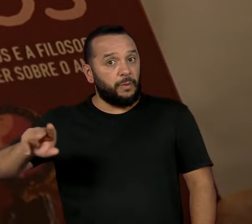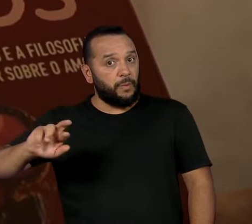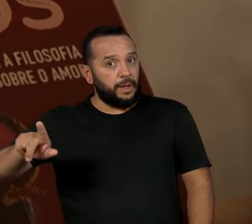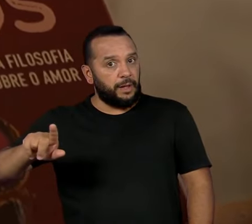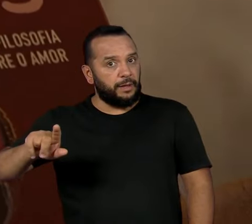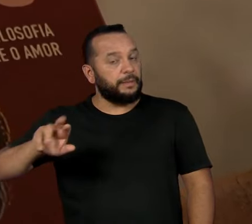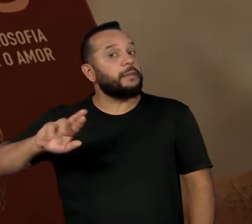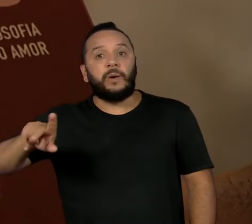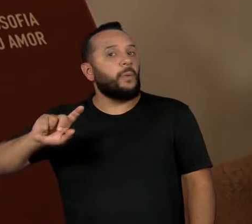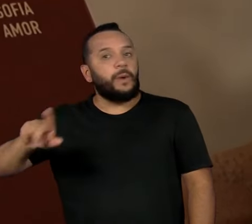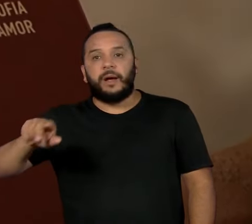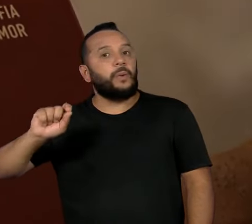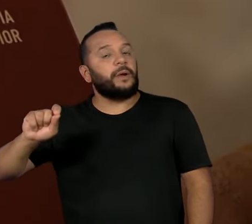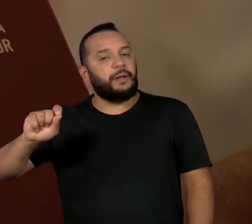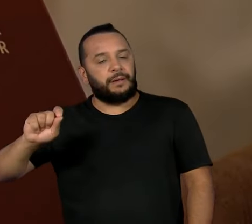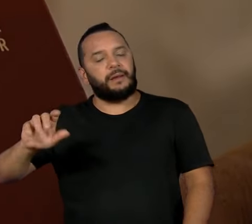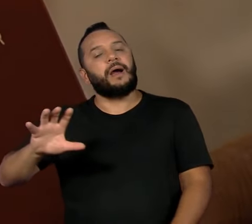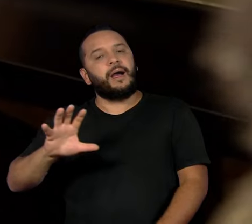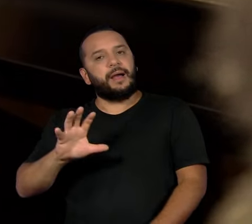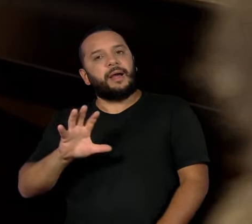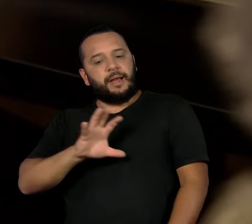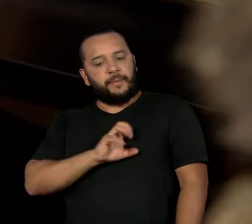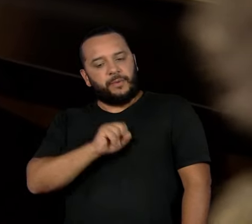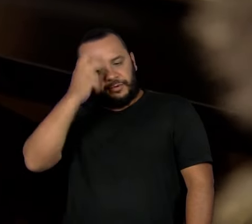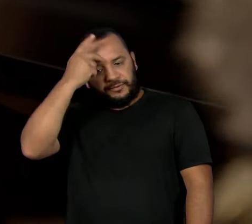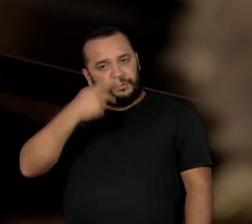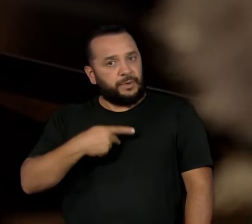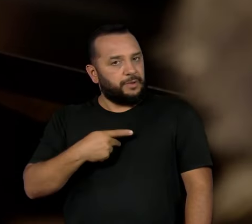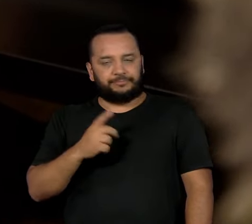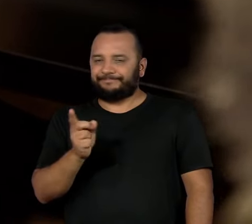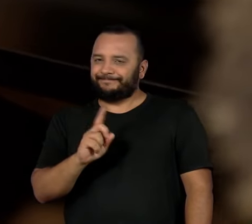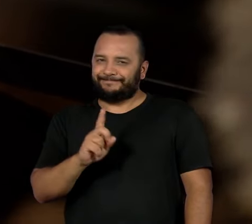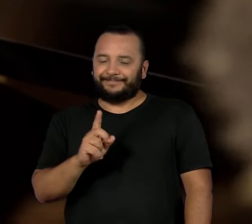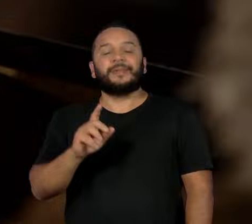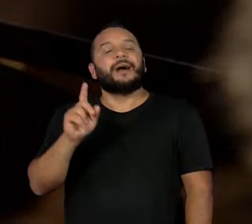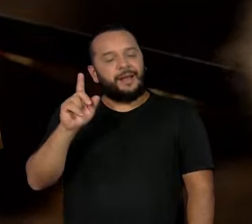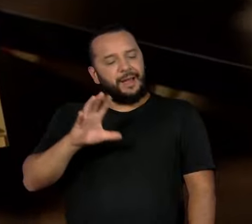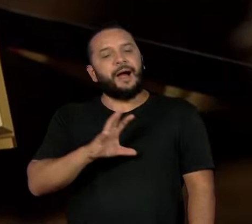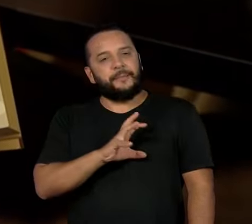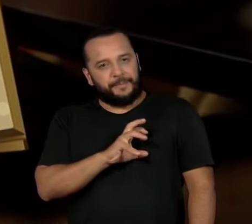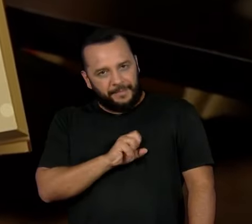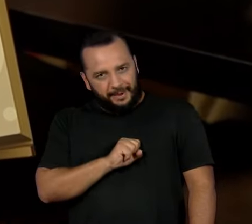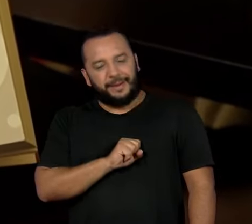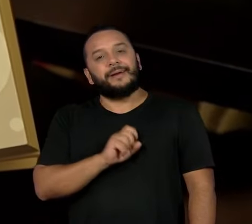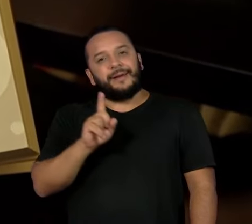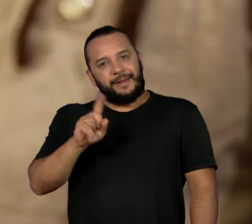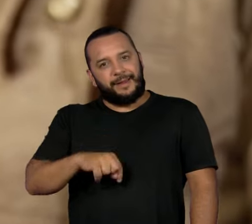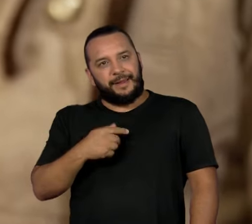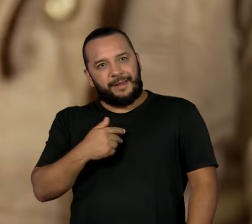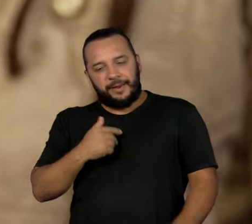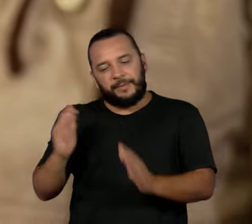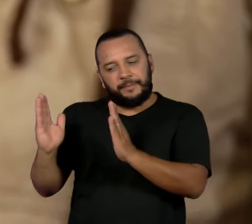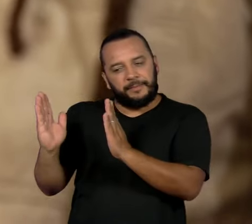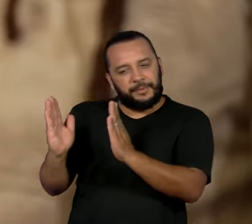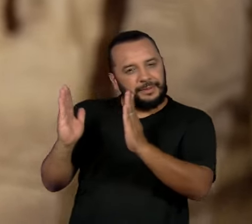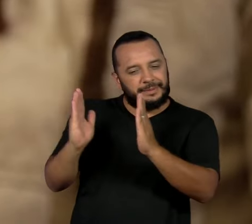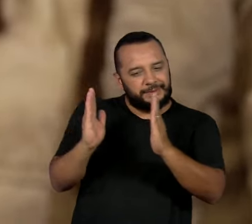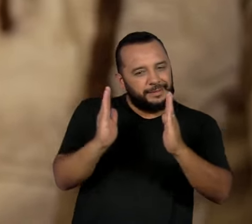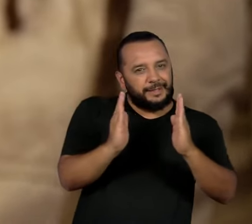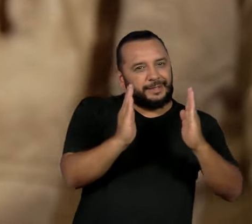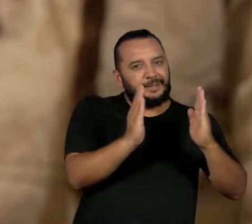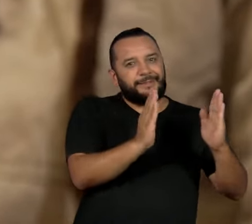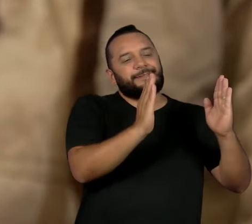individual. Amar é uma travessia que define aspectos centrais da nossa felicidade.